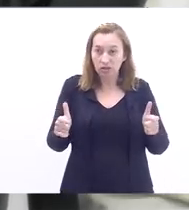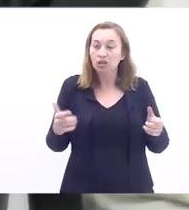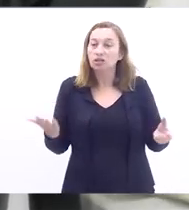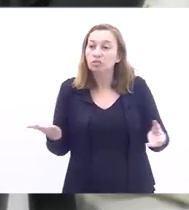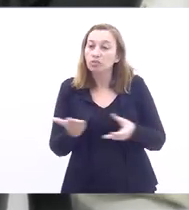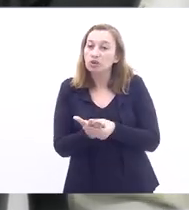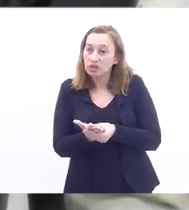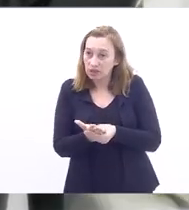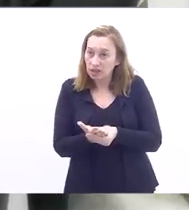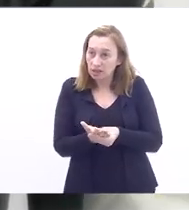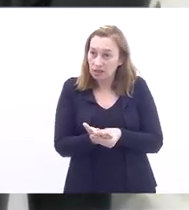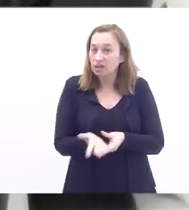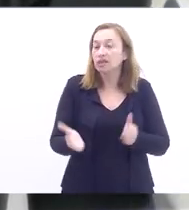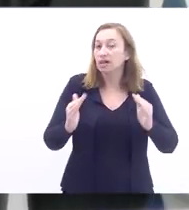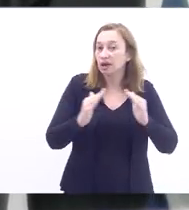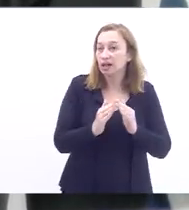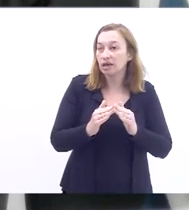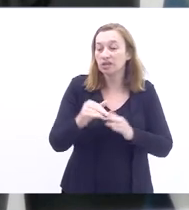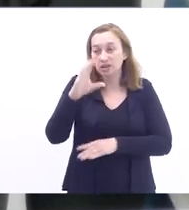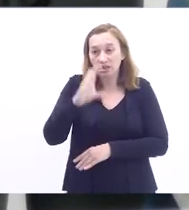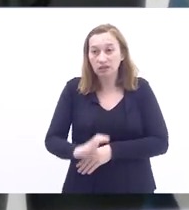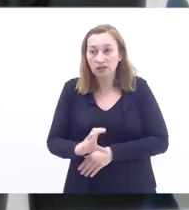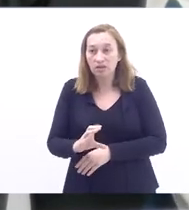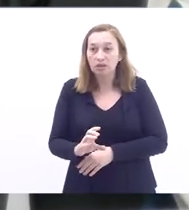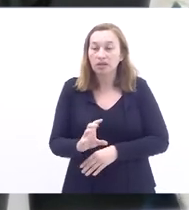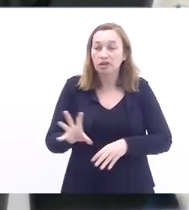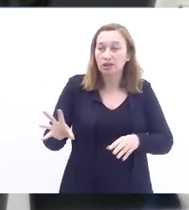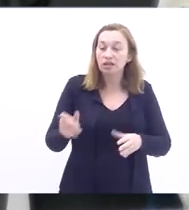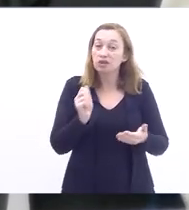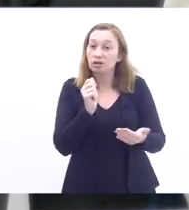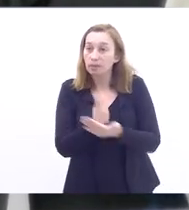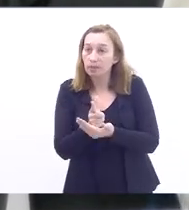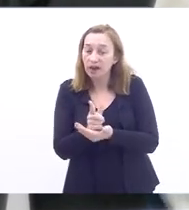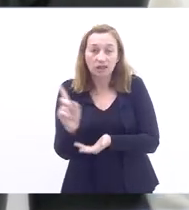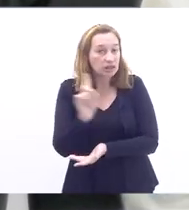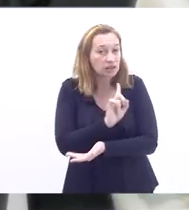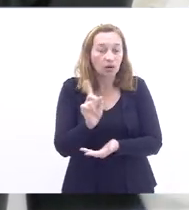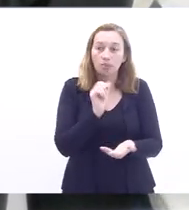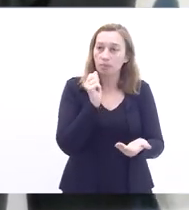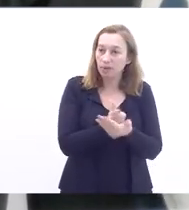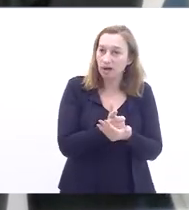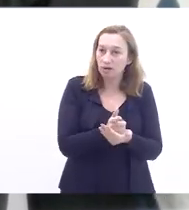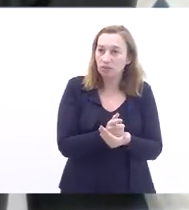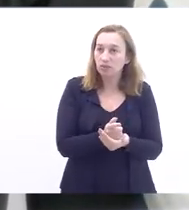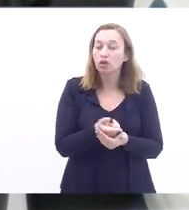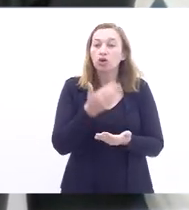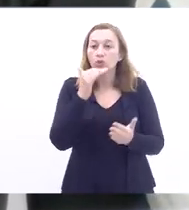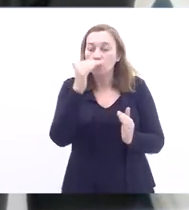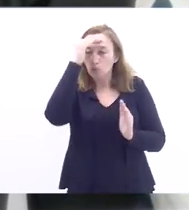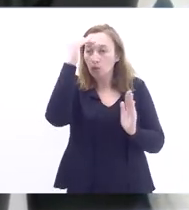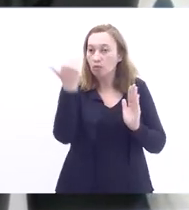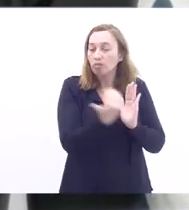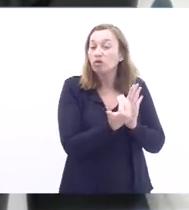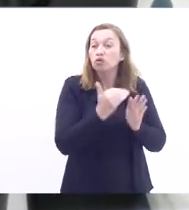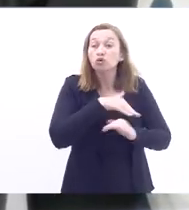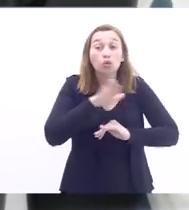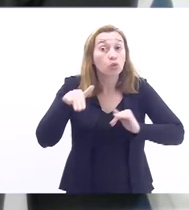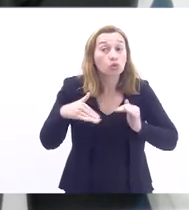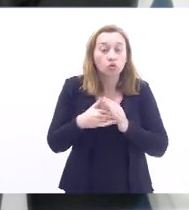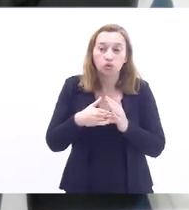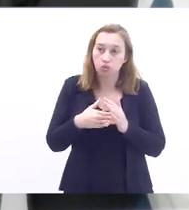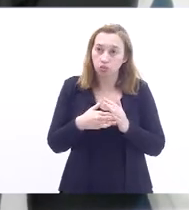processos enquadramento na Casa Civil para que eles sejam pagos e ainda não foram pagos que cumpriram todo